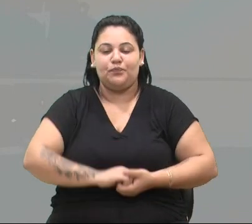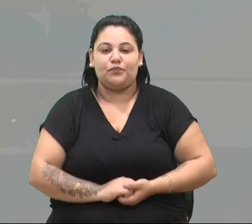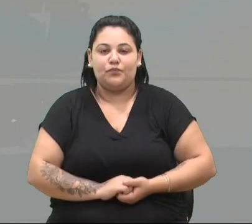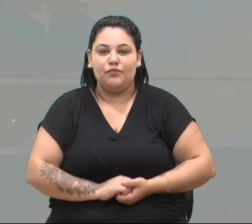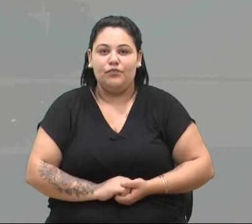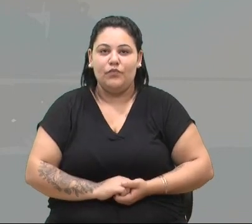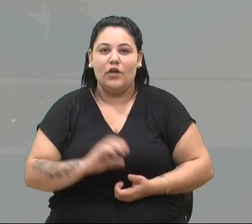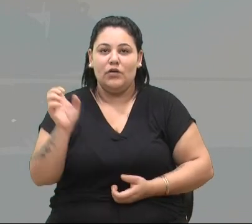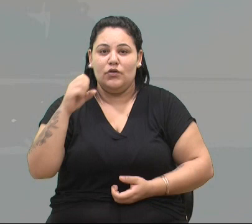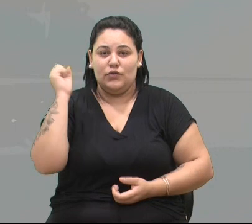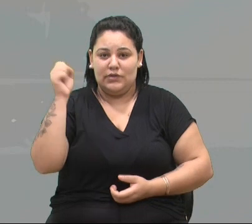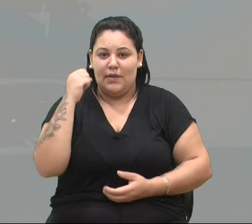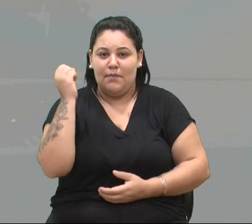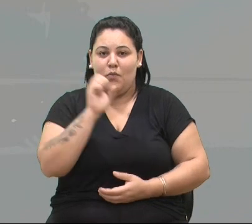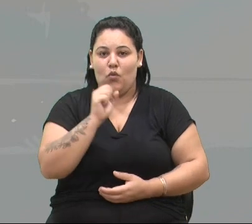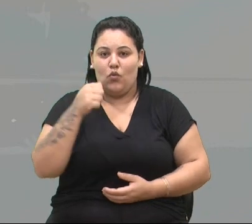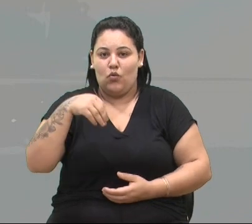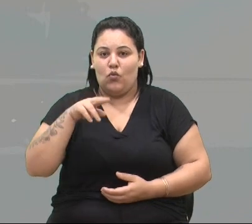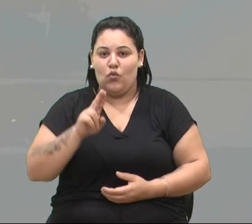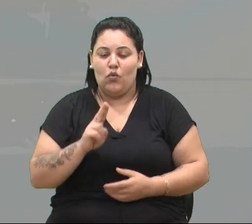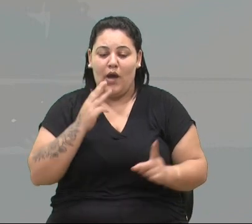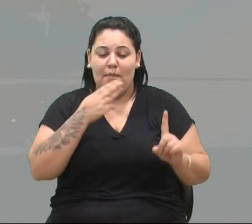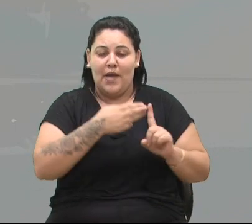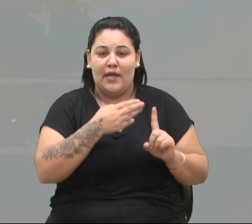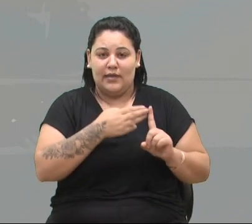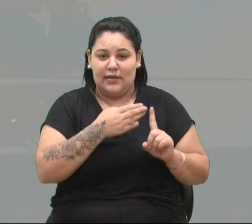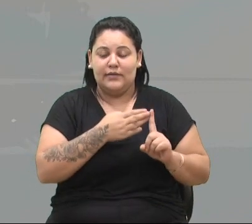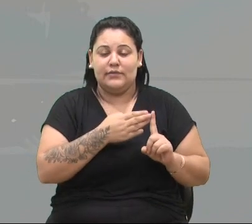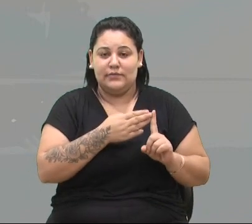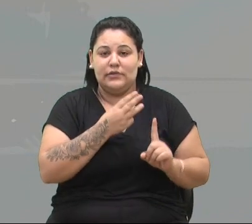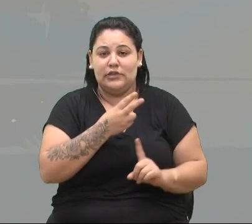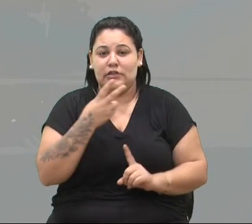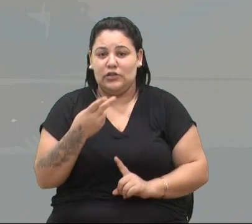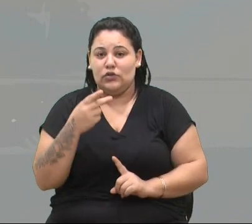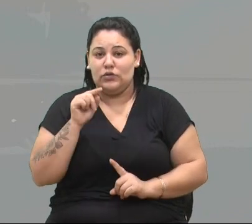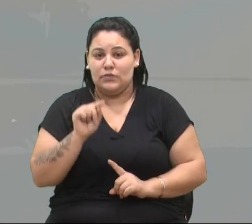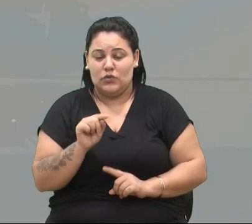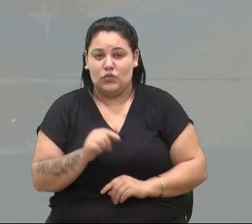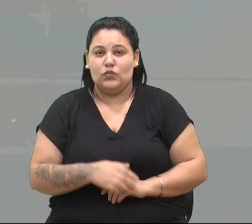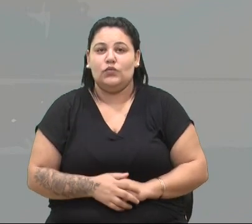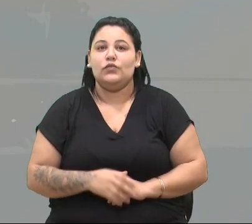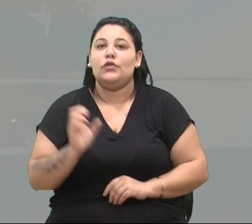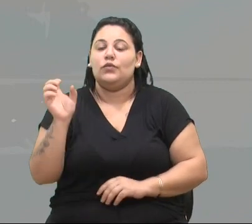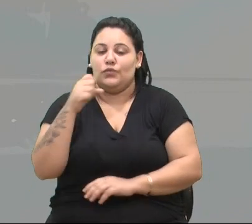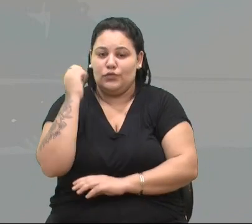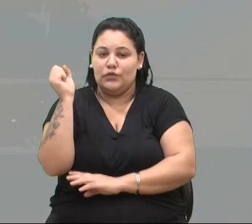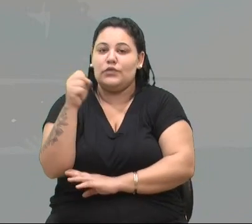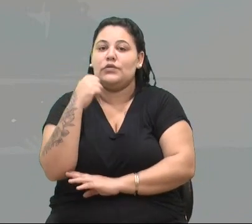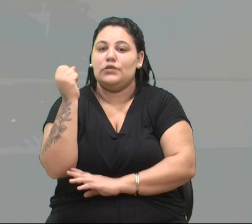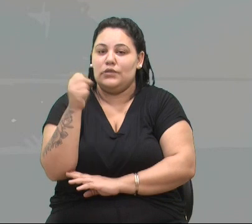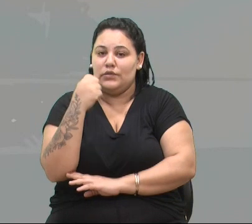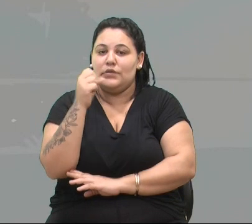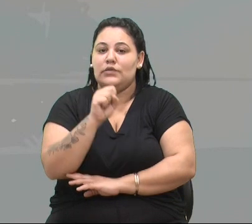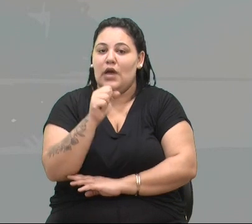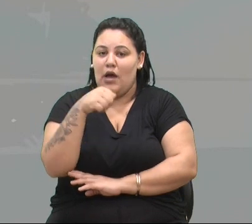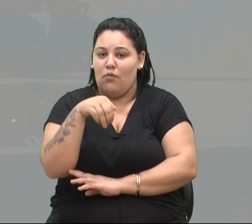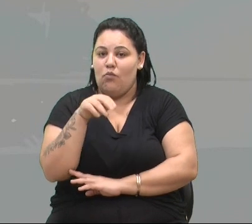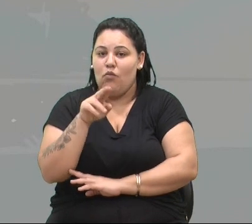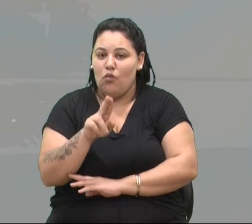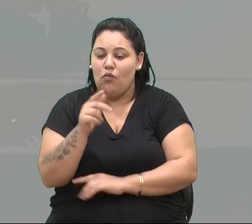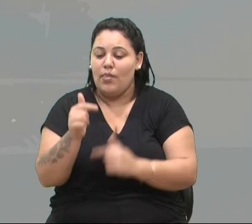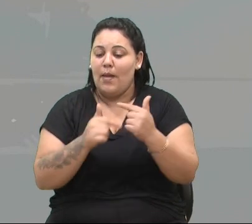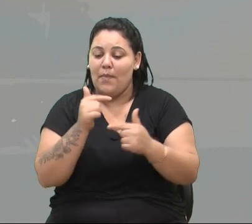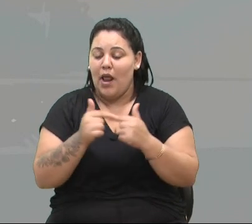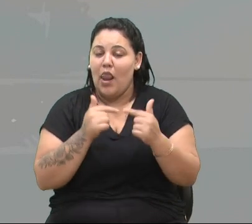A meta eram 32 mil. Nosso SAMU tem aí trabalhado como nunca antes.